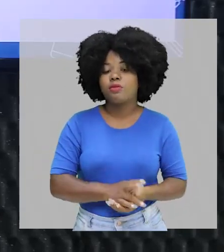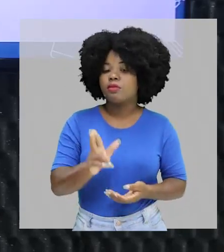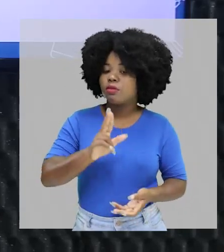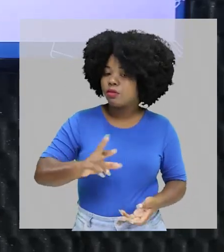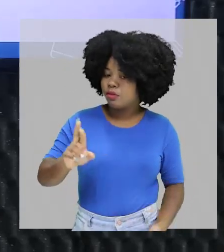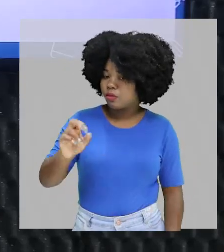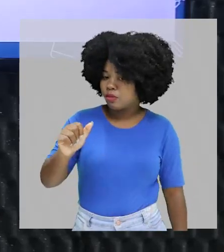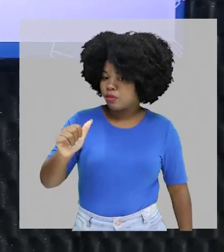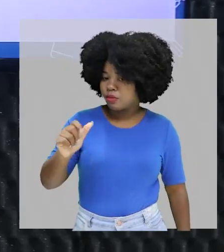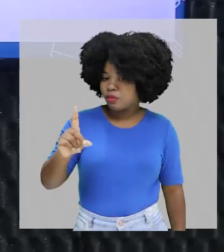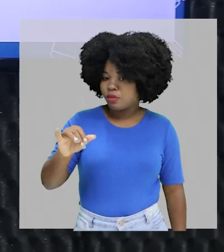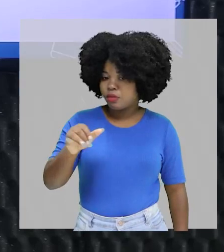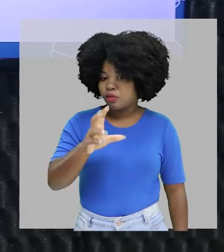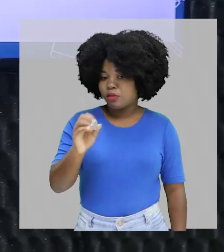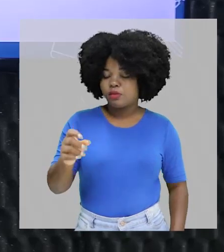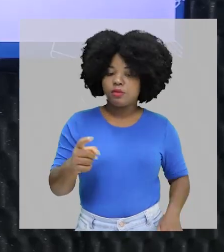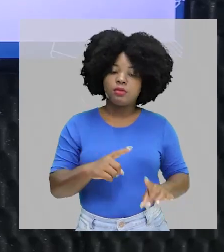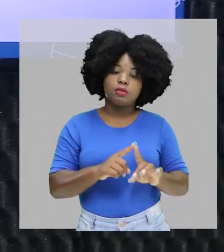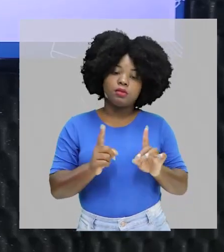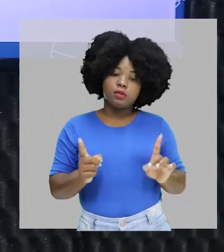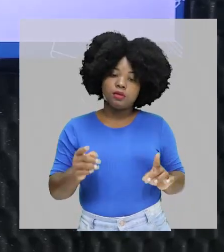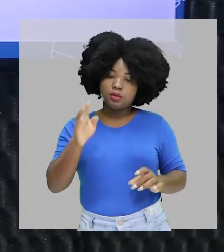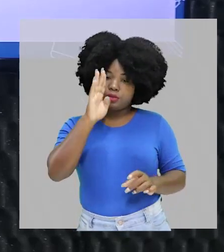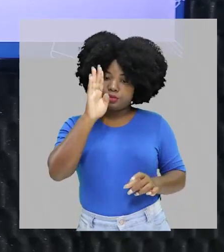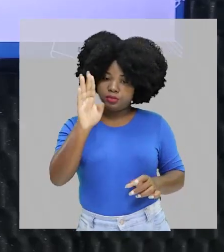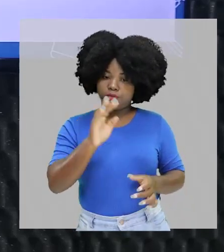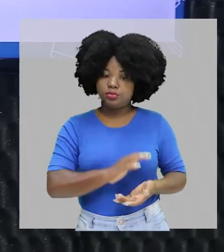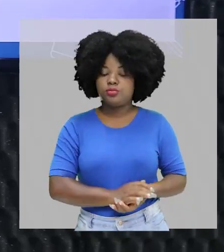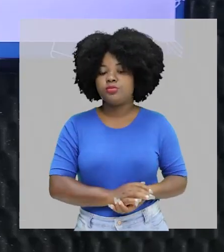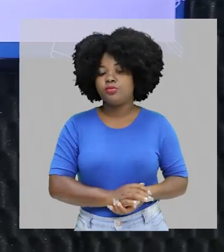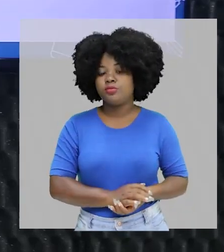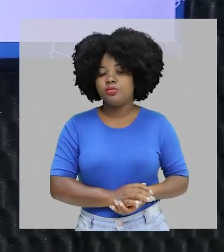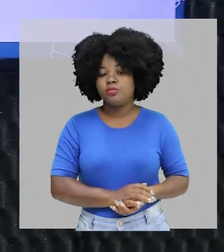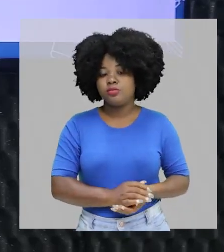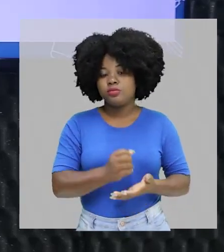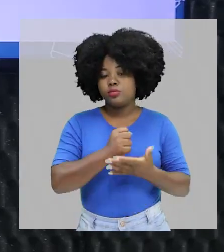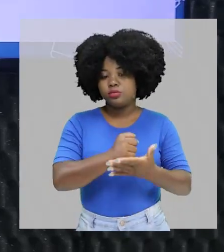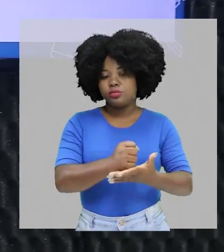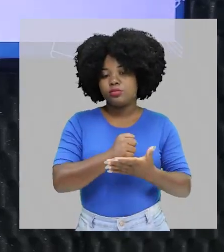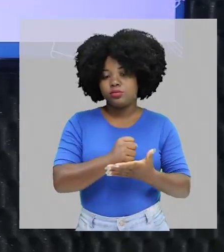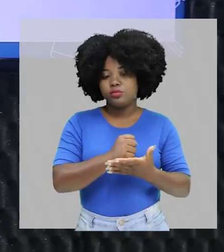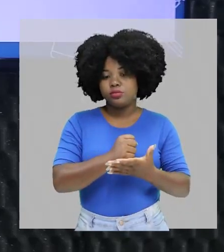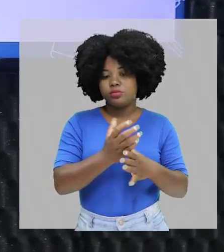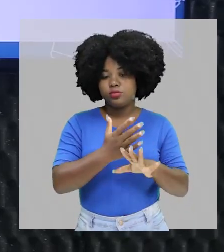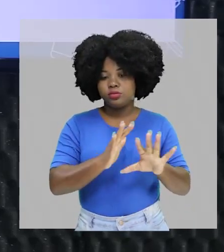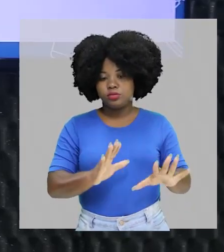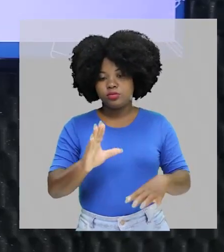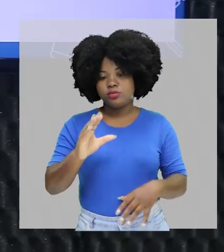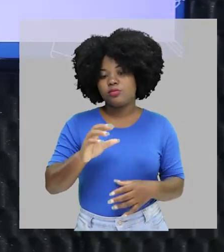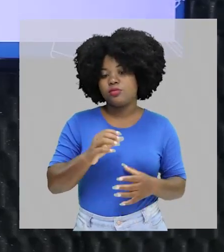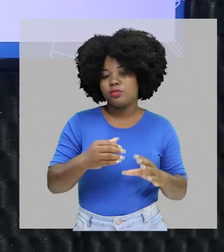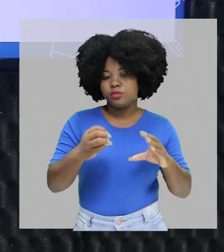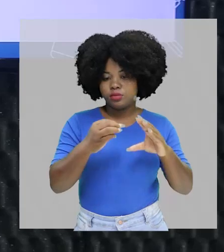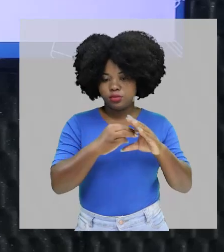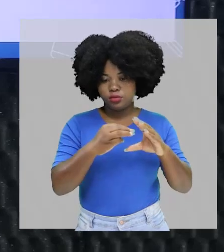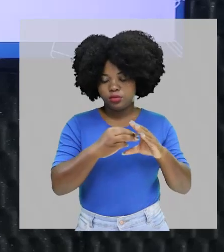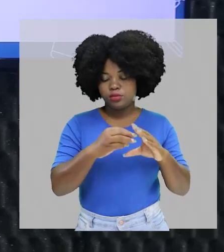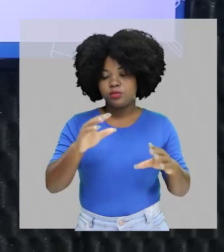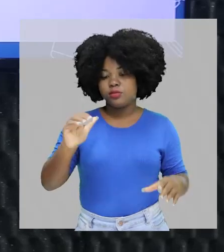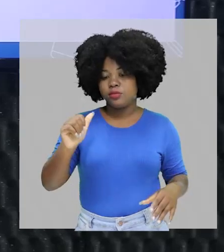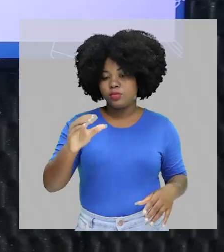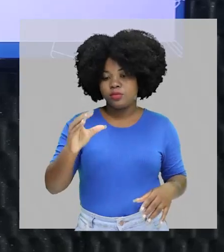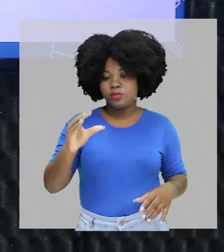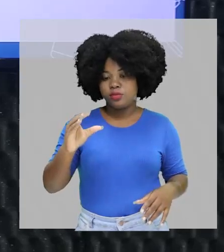radiação, certo? Só que nesse caso, principalmente no combate às células cancerígenas. Então,